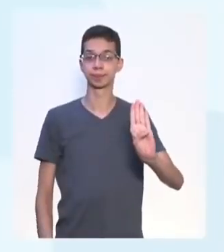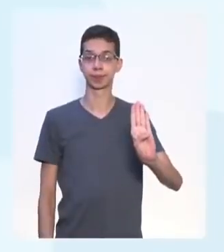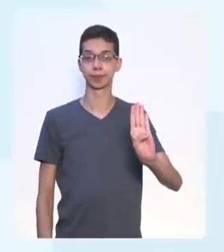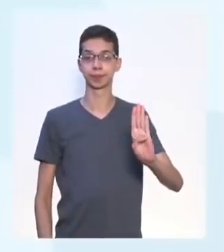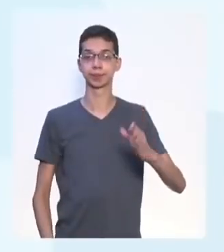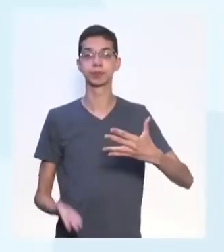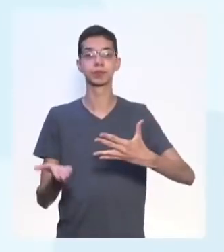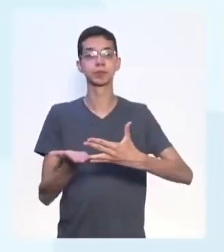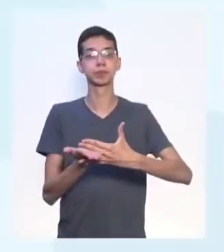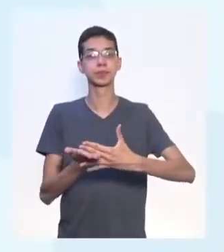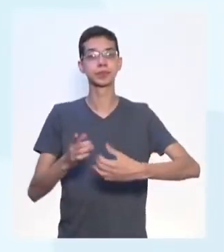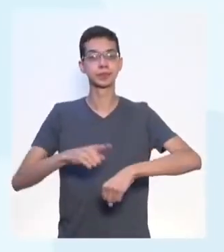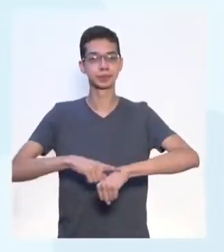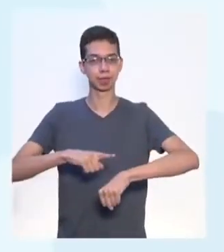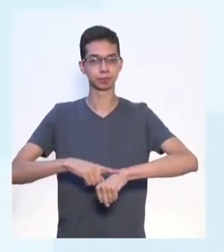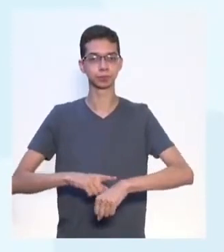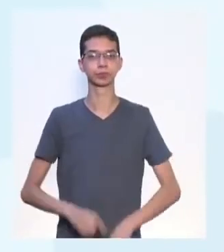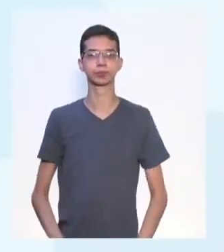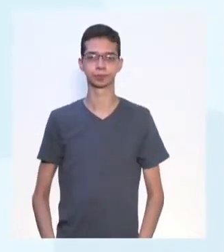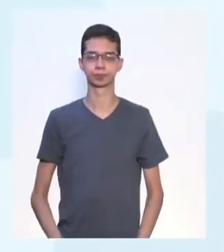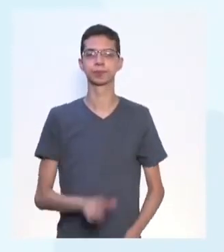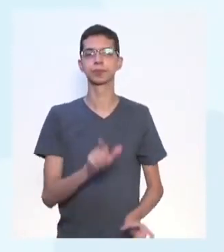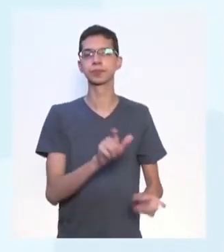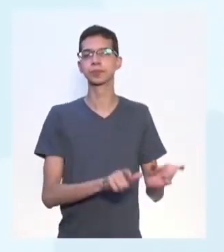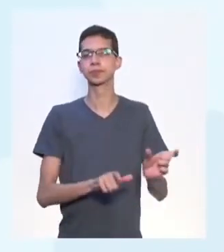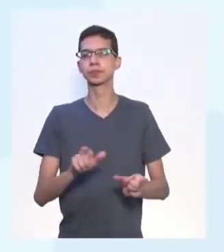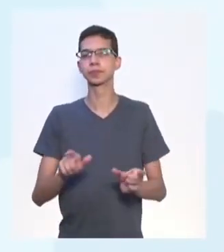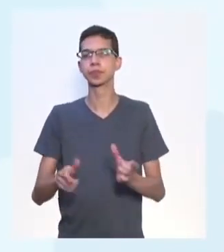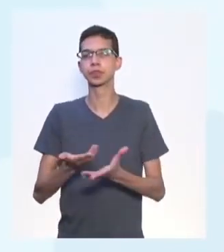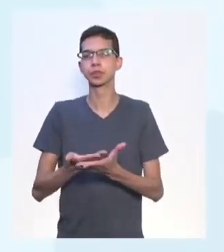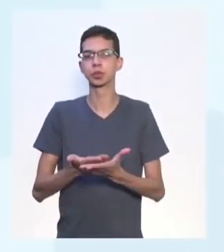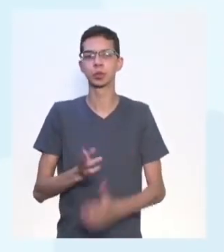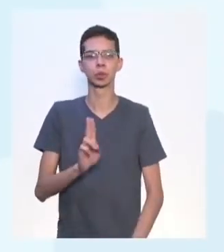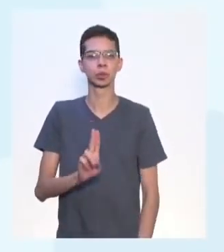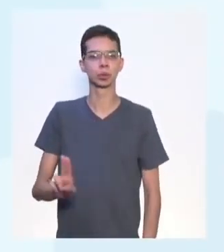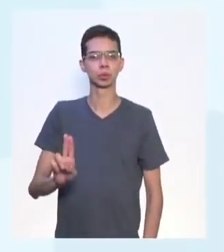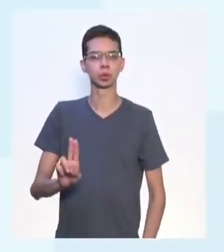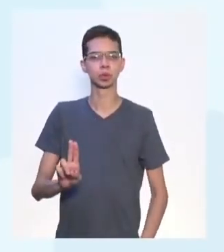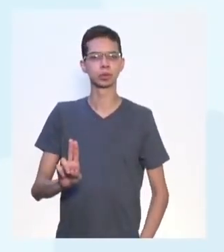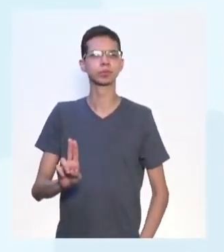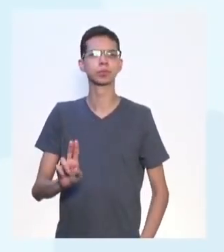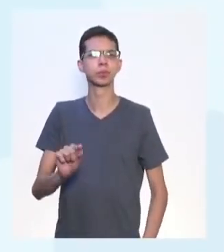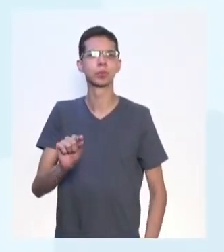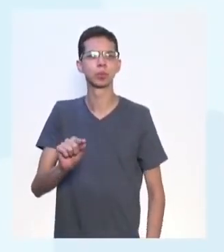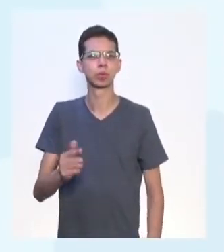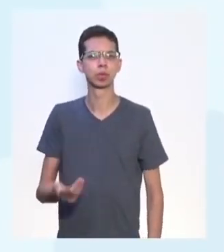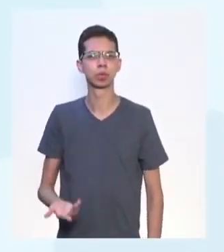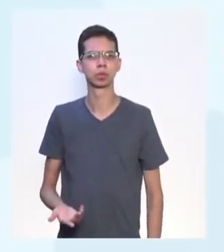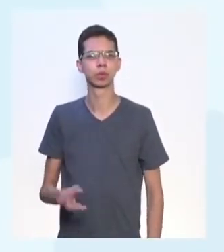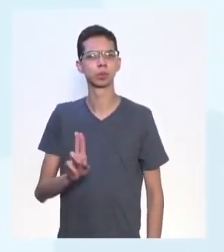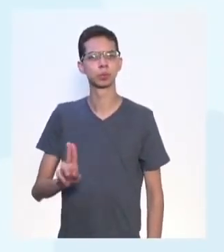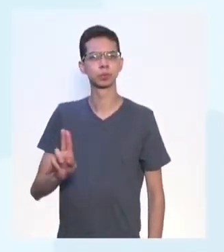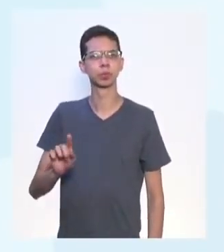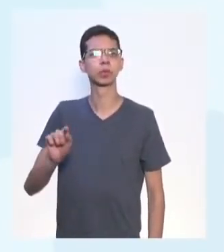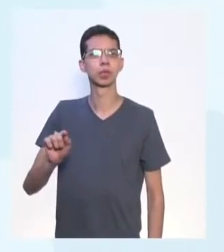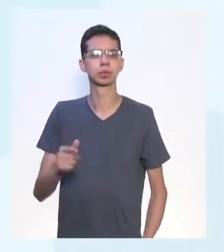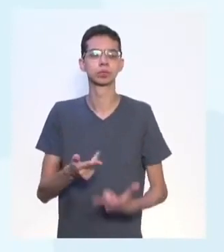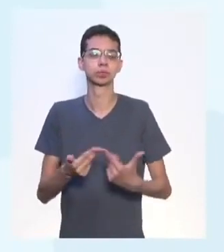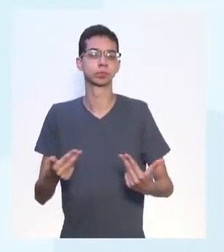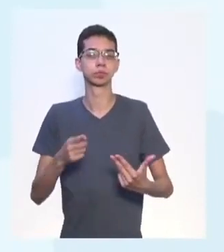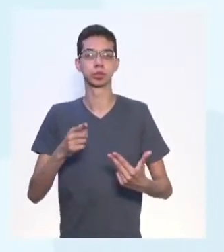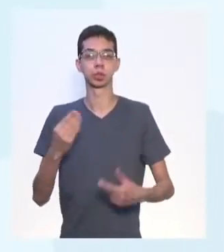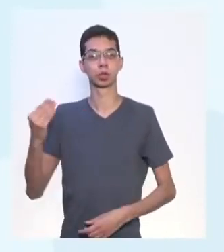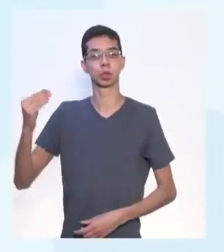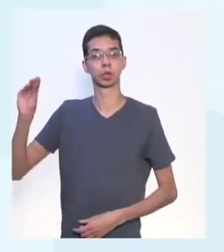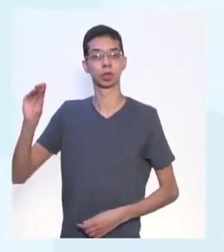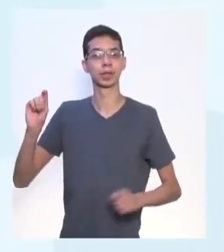O que os estudantes utilizam, né? É a pergunta que a gente faz. Aí cabe essa pergunta. Eles utilizam isso ou aquilo, tal, o que você quiser colocar.